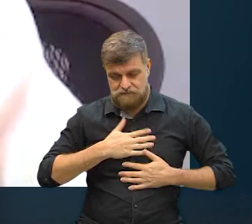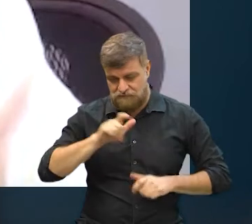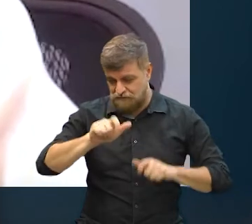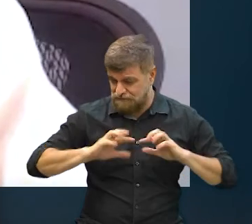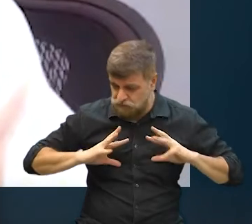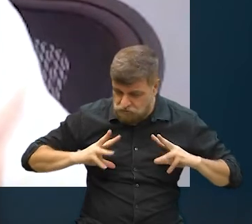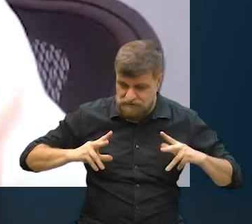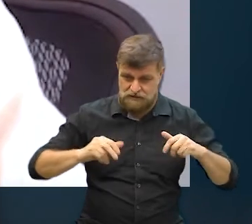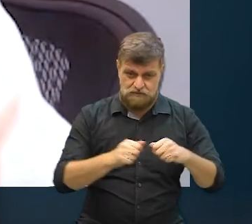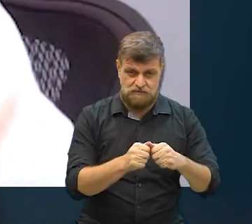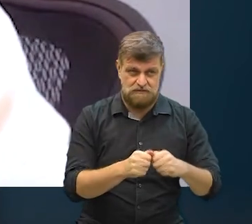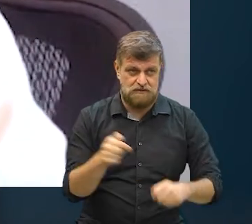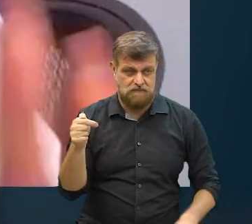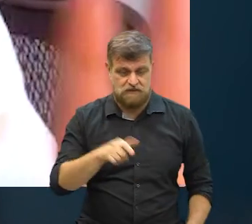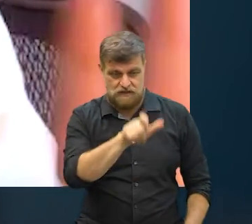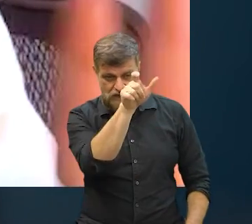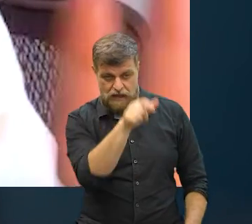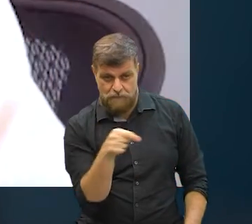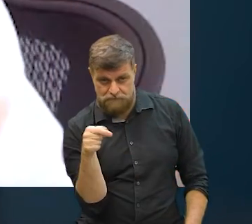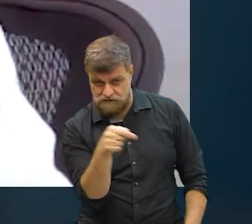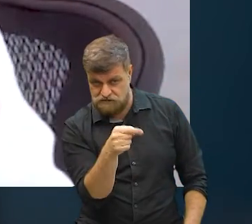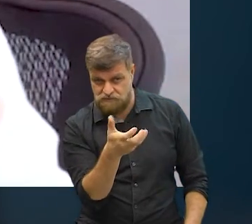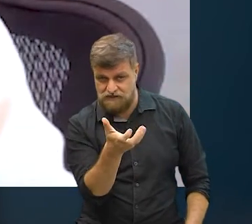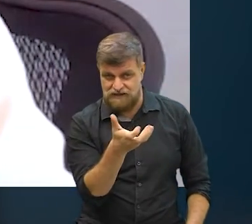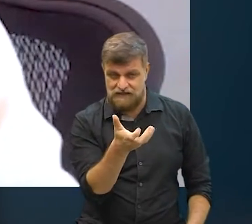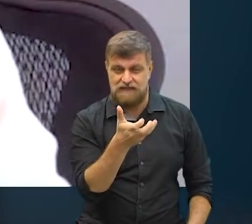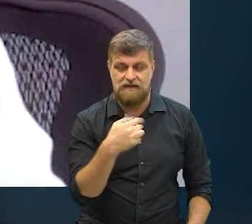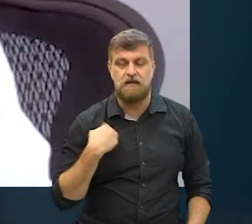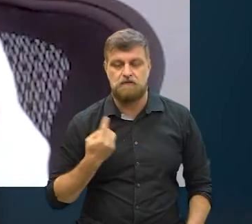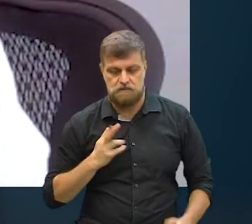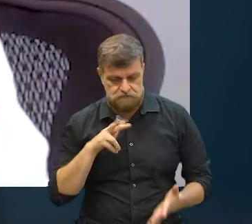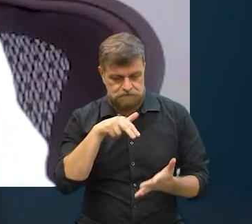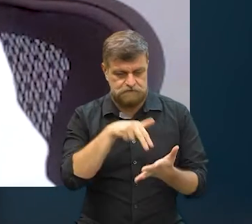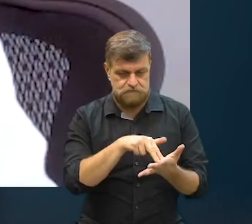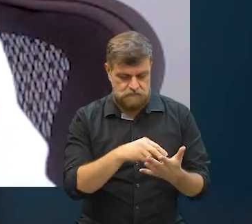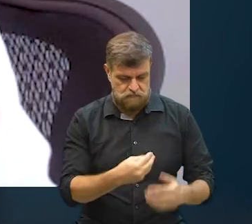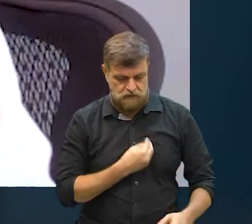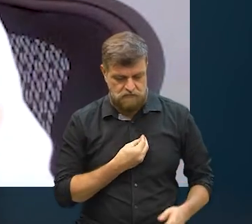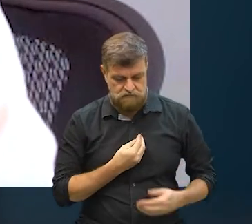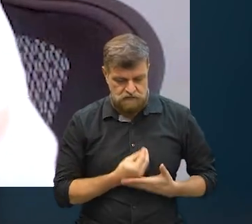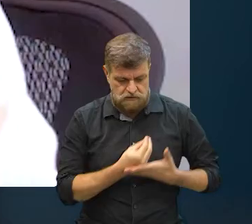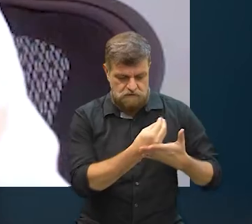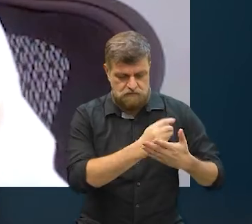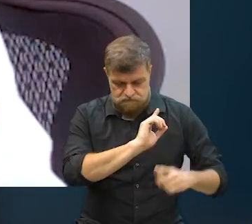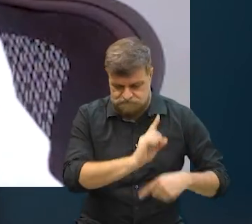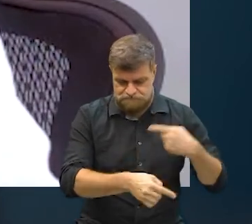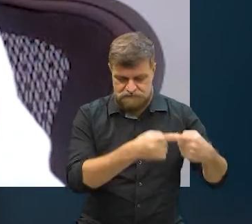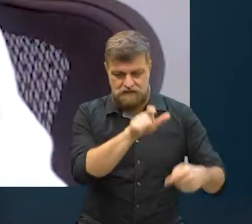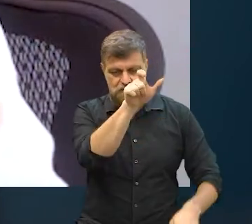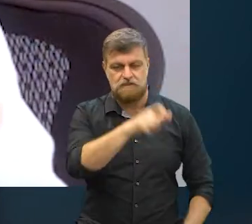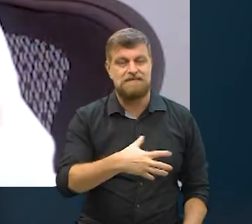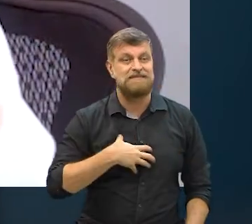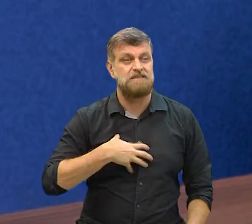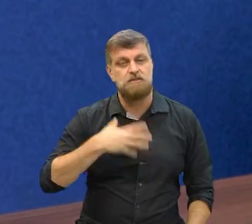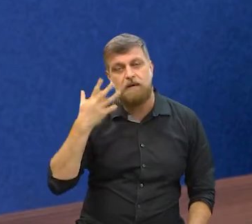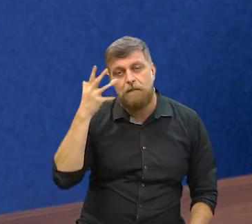as pessoas. Então, aonde tiver uma pessoa que nós estaremos lá para transformar a vida dela e deixá-la mais